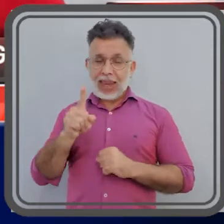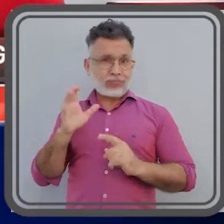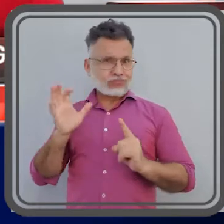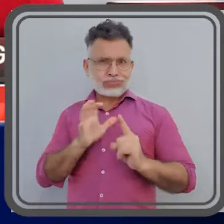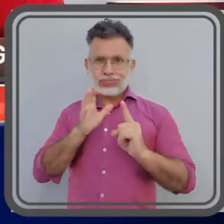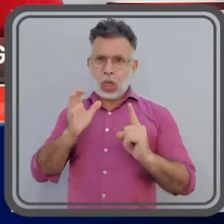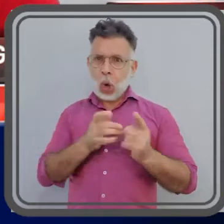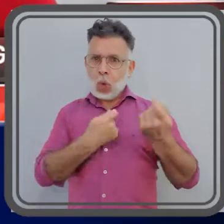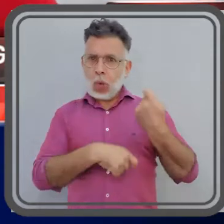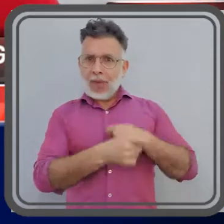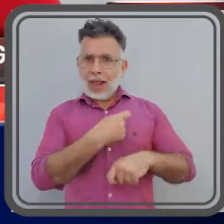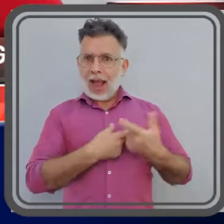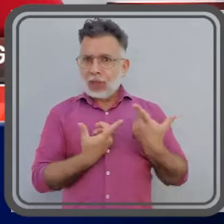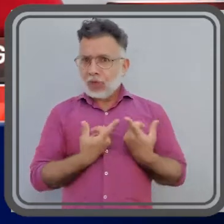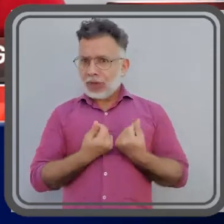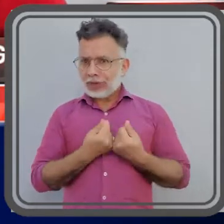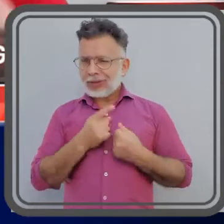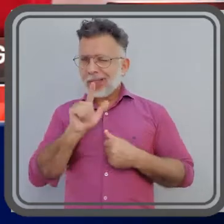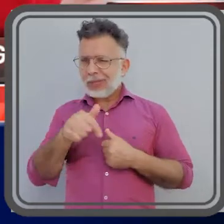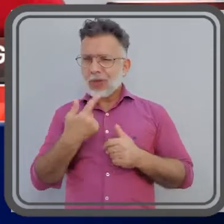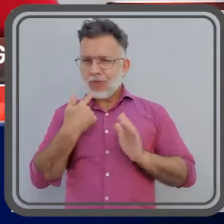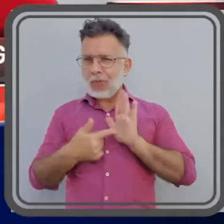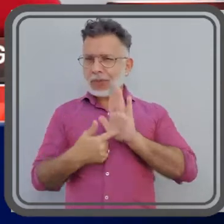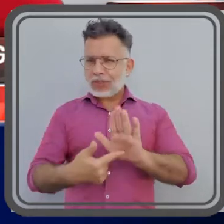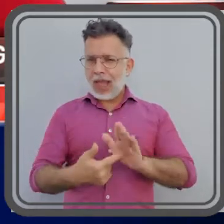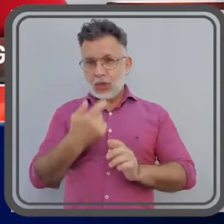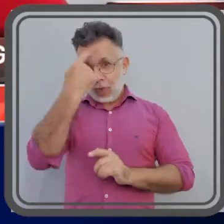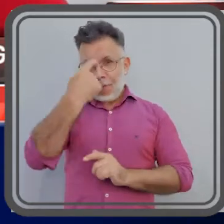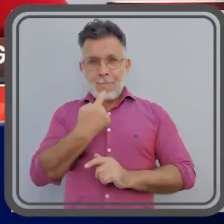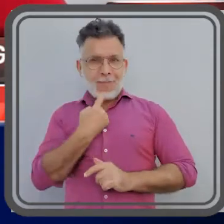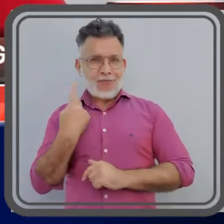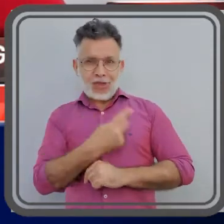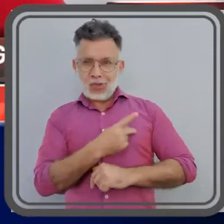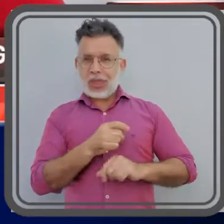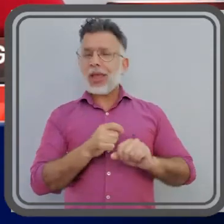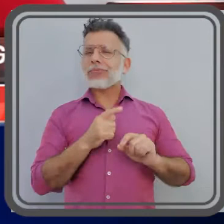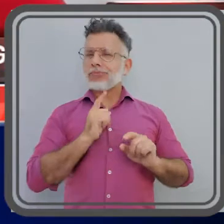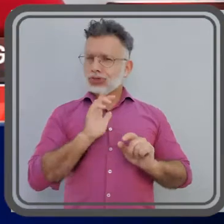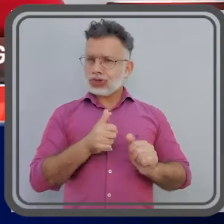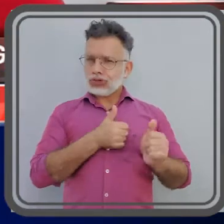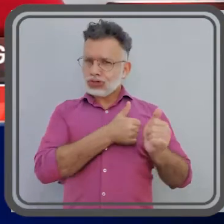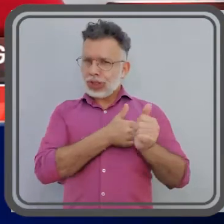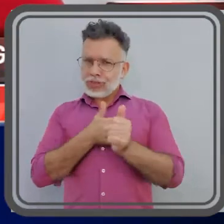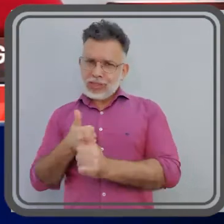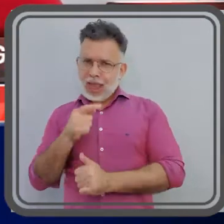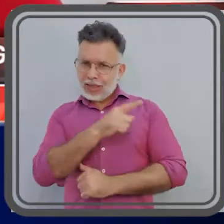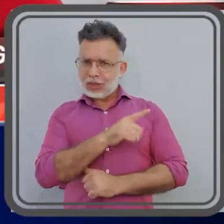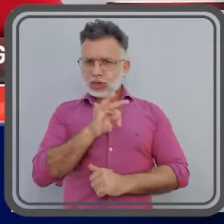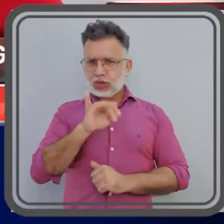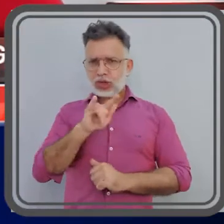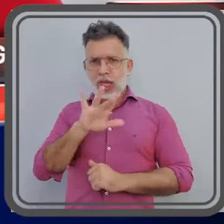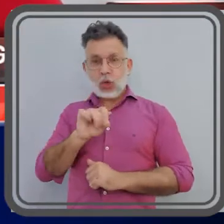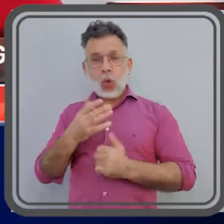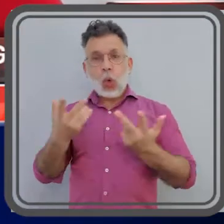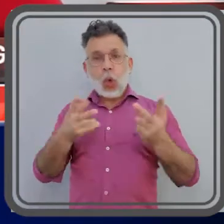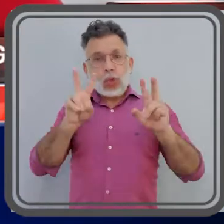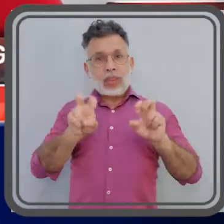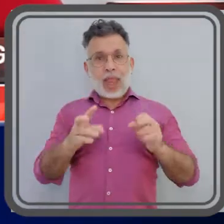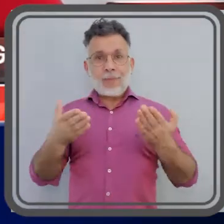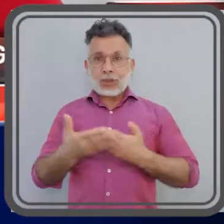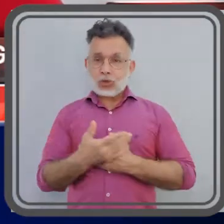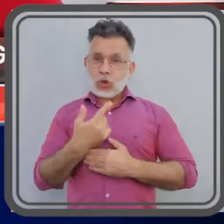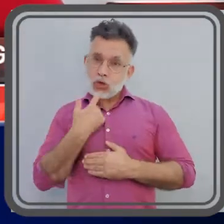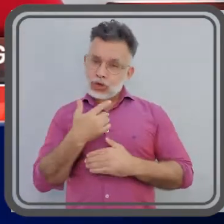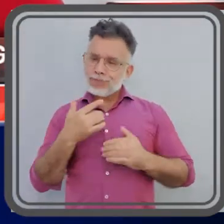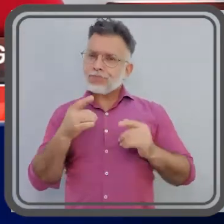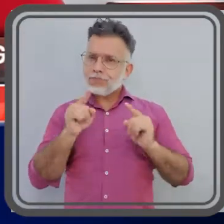financeiro, depois eu vou mostrar aqui um pouco dos perfis dele. Eu já sigo, tenho certeza que boa parte de vocês já seguem aqui o Thiago. O tema de hoje, que tem tudo a ver, afinal de